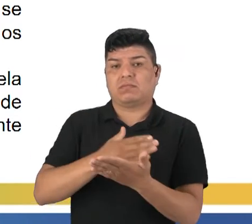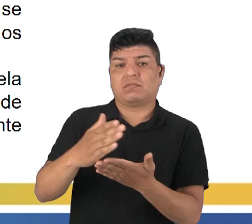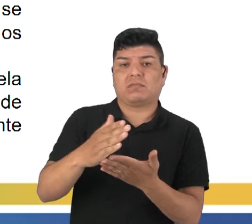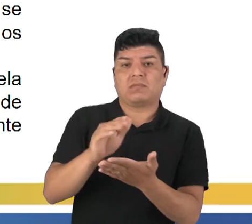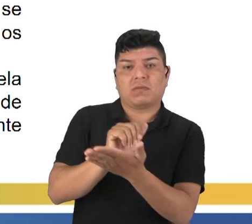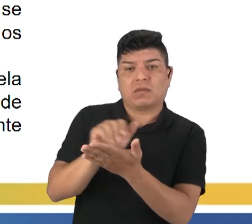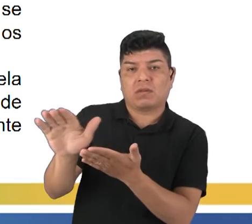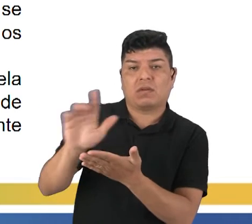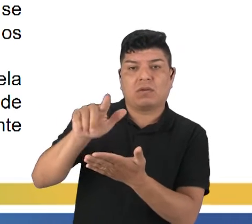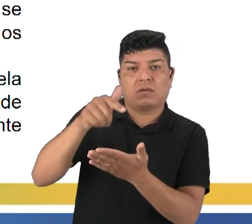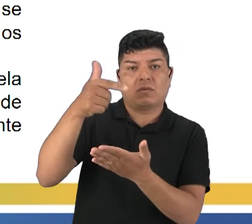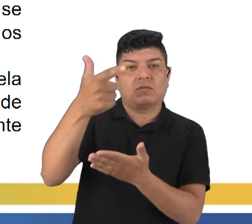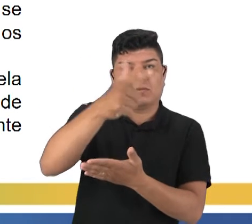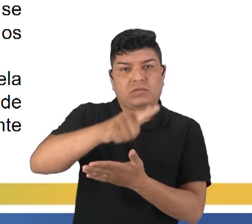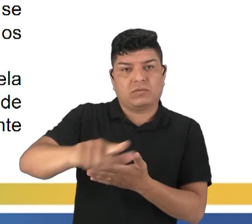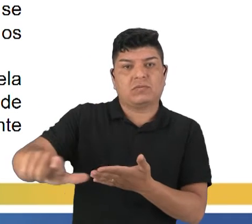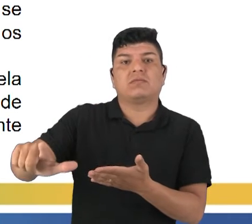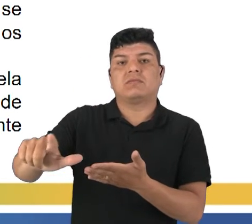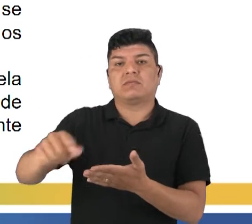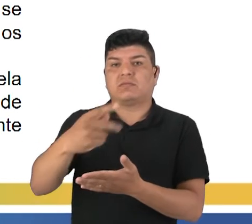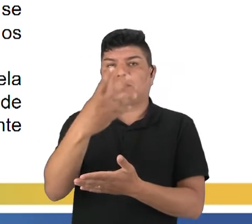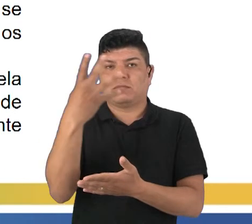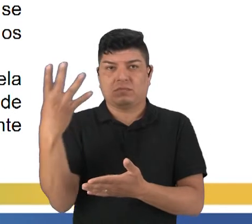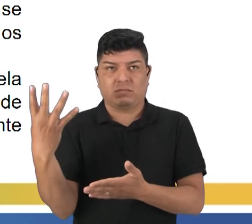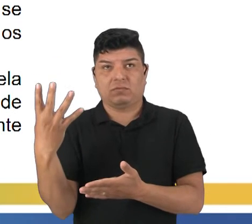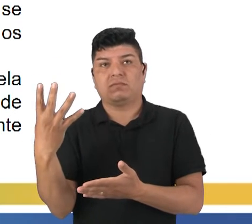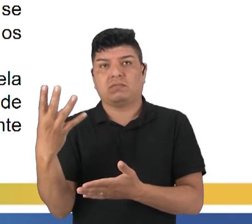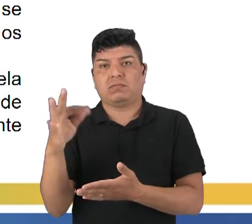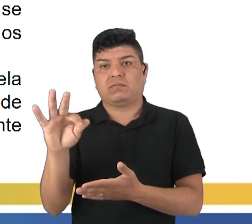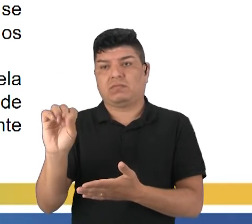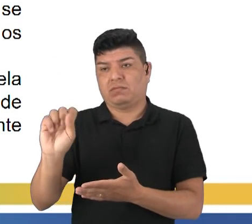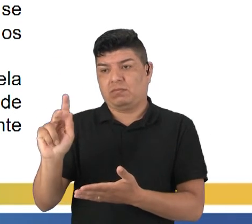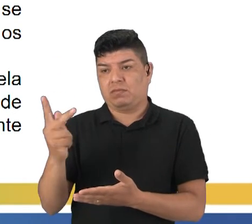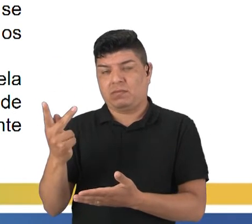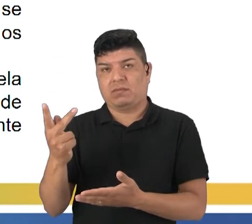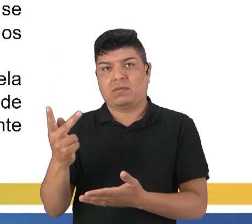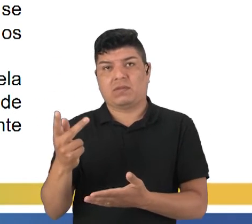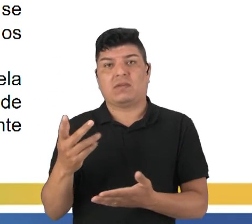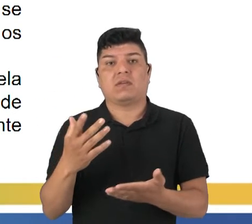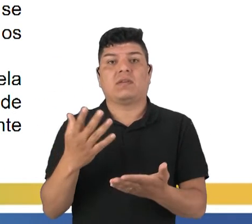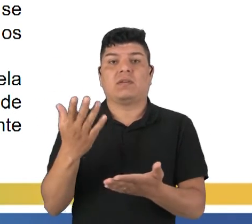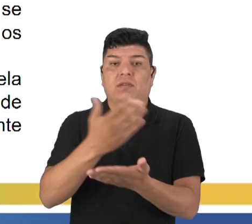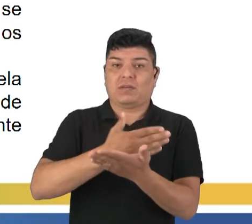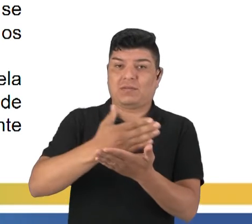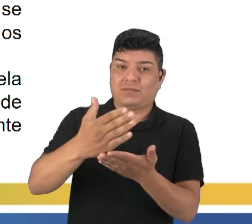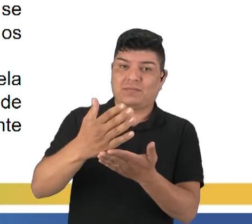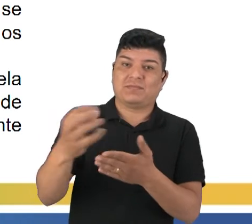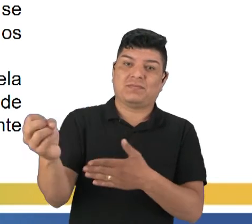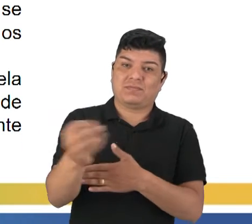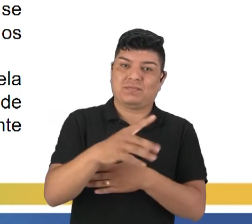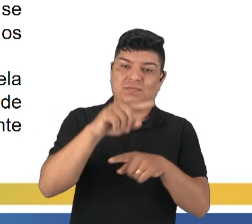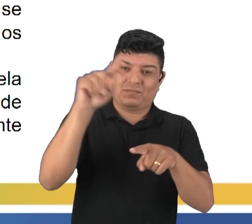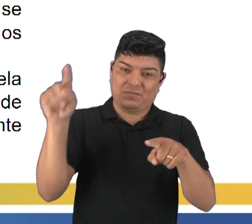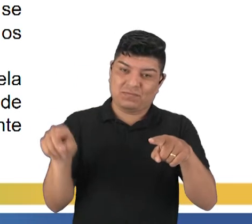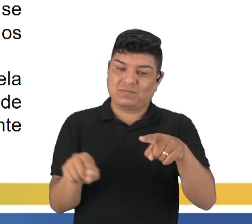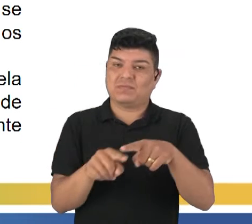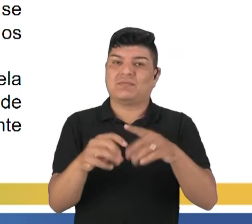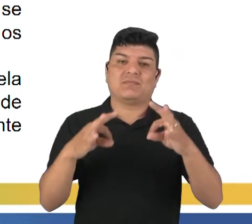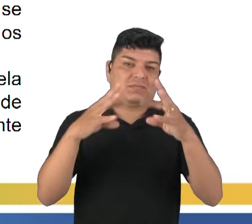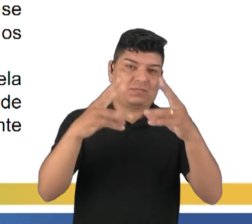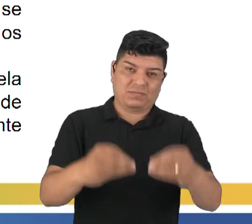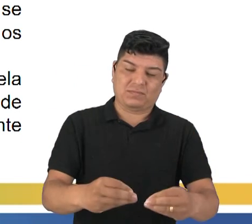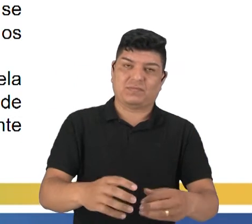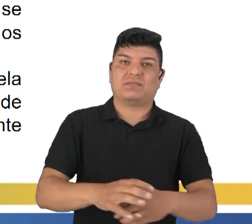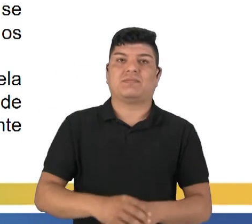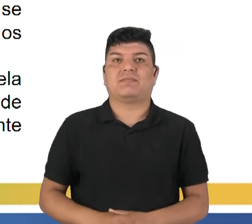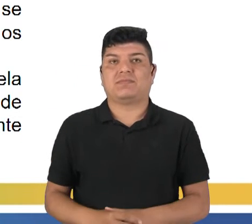a secretar outra vez grandes quantidades de FSH e assim se inicia um novo ciclo, inicia tudo de